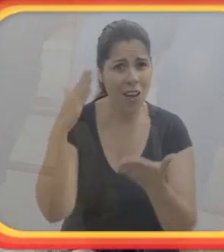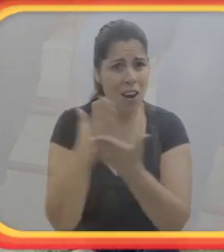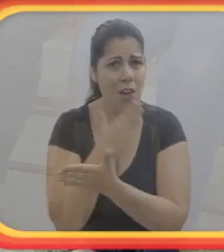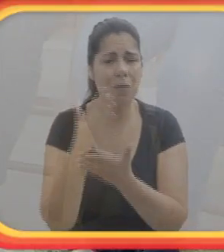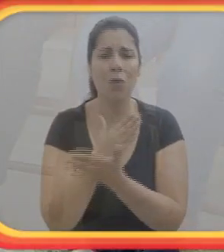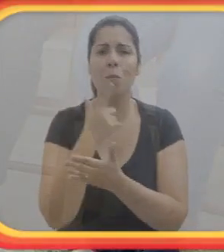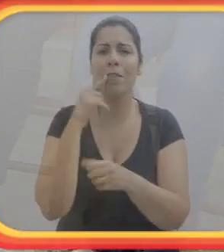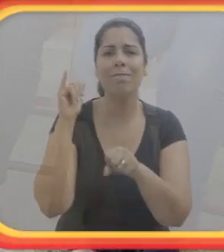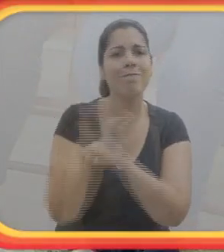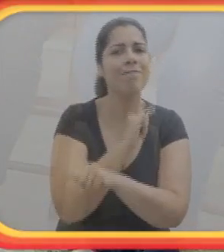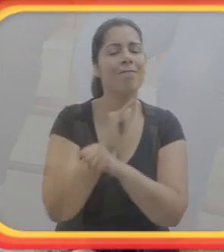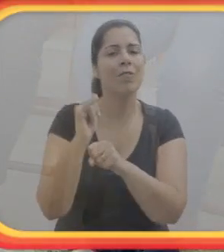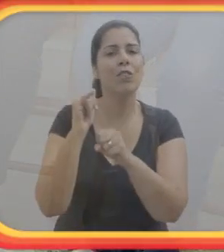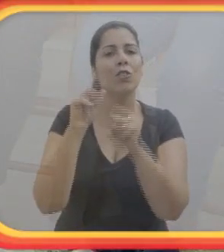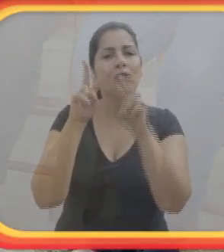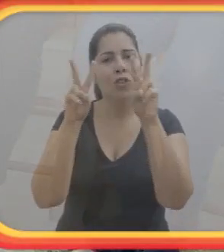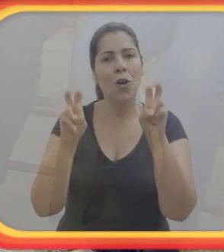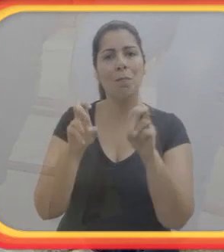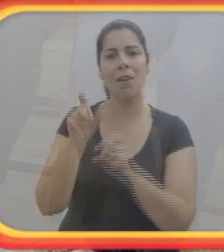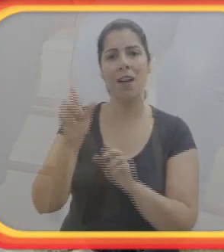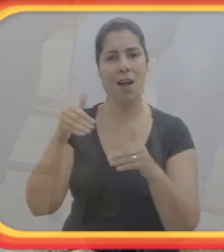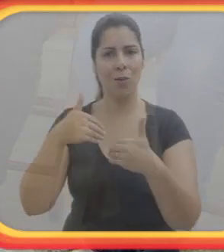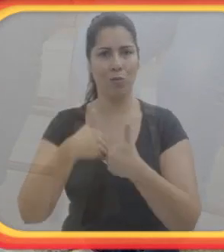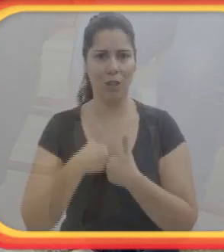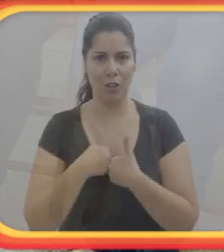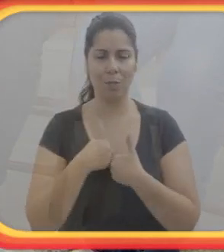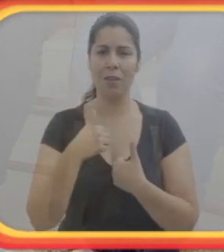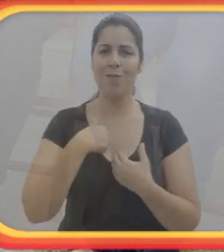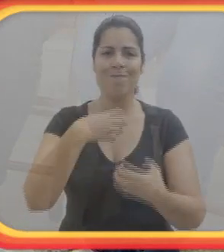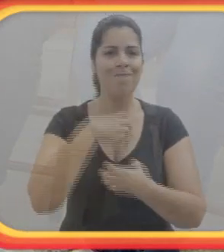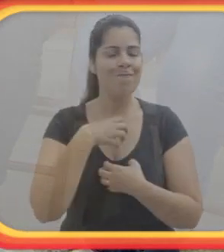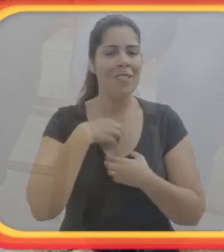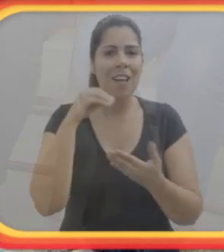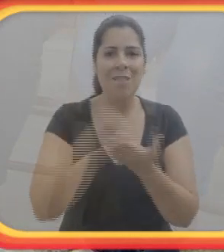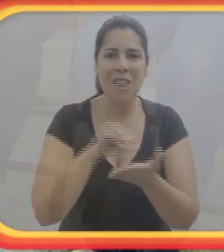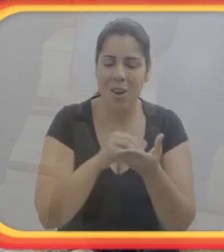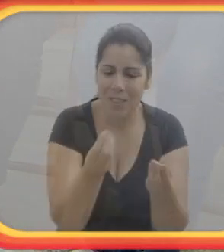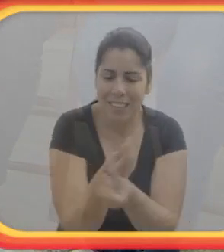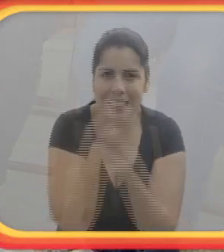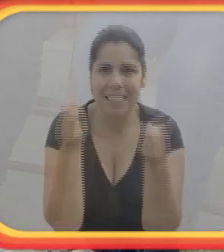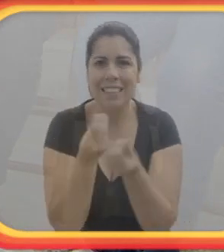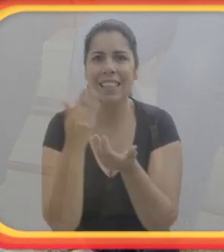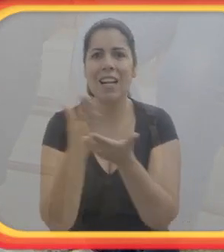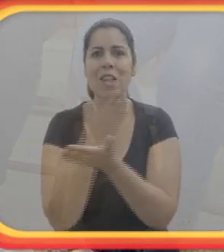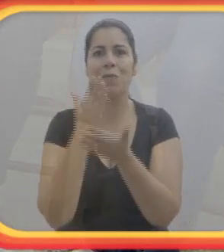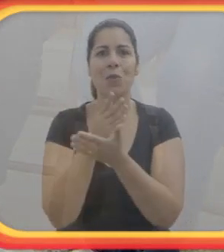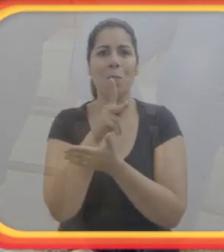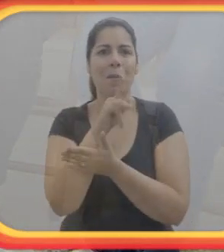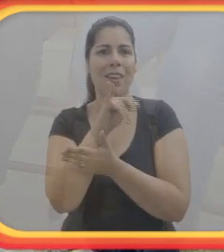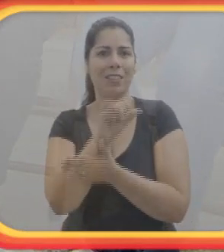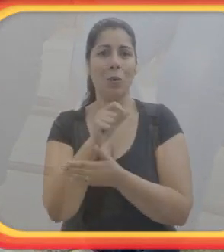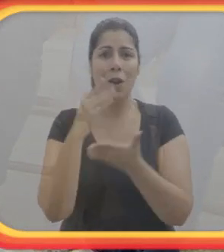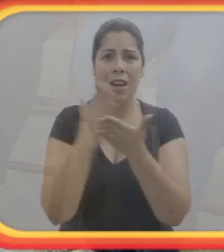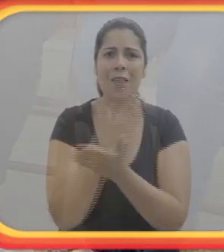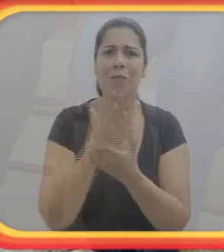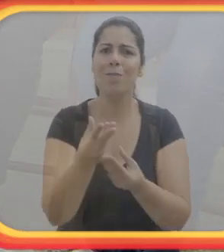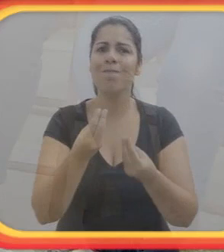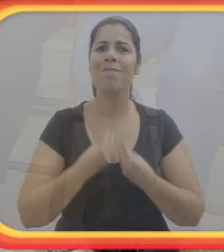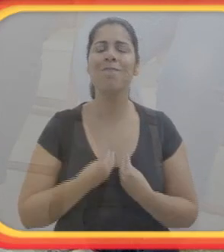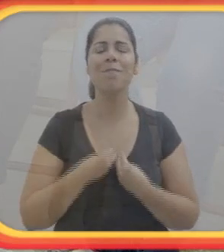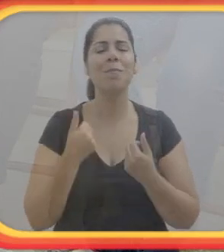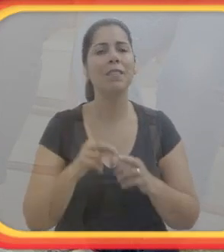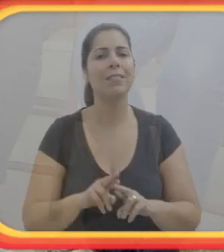caso do Luiz Fernando, né? Eu só achei livros técnicos a respeito do autismo, né? E eu sentia falta de